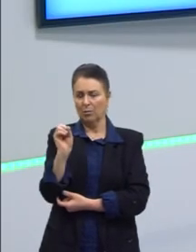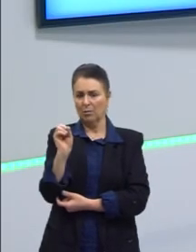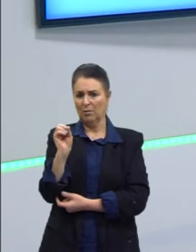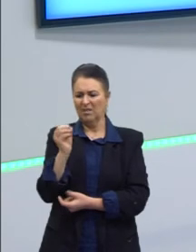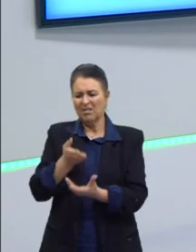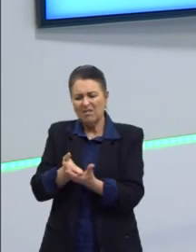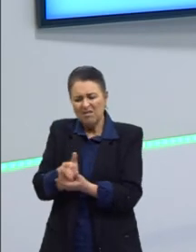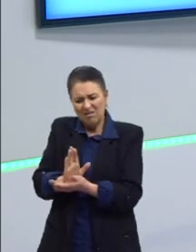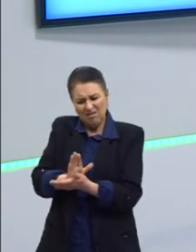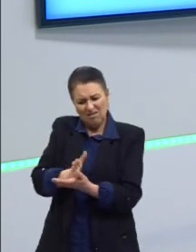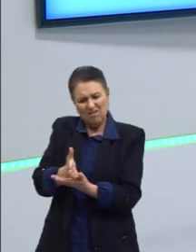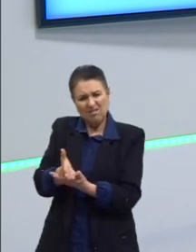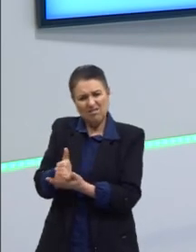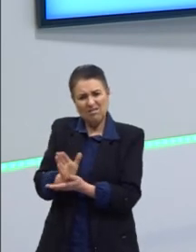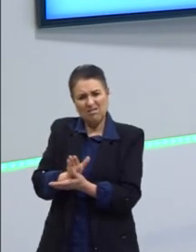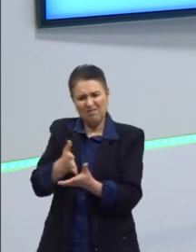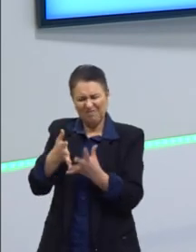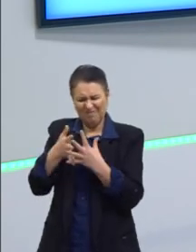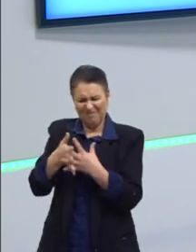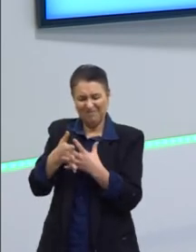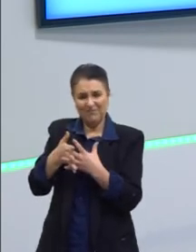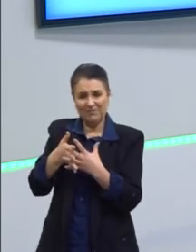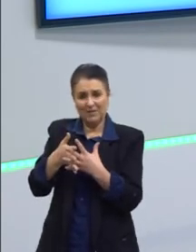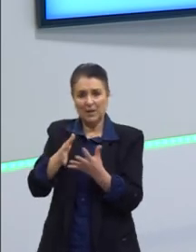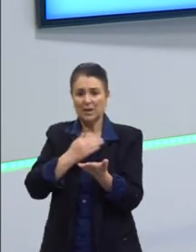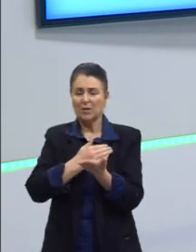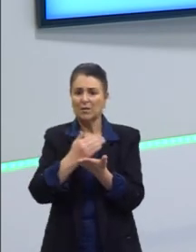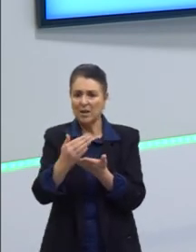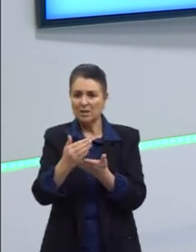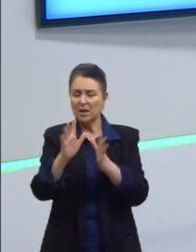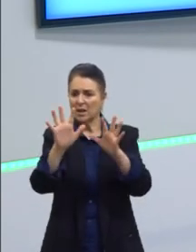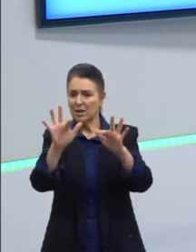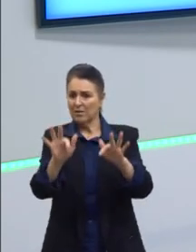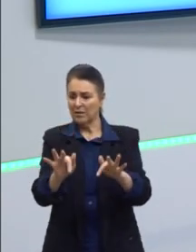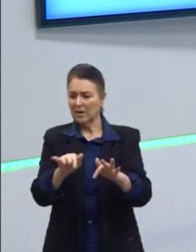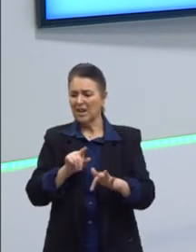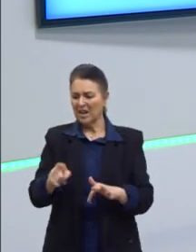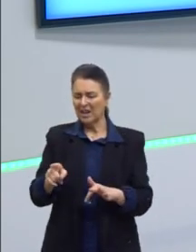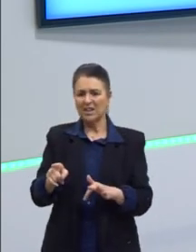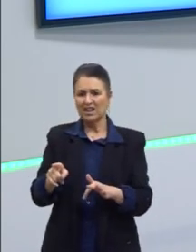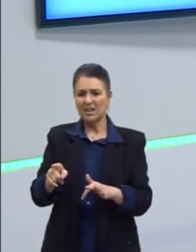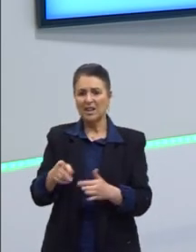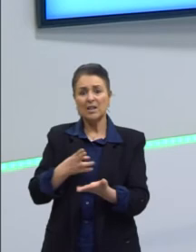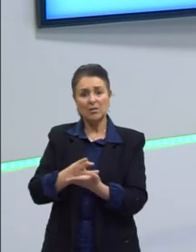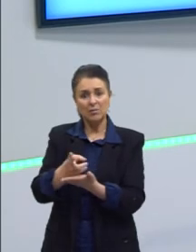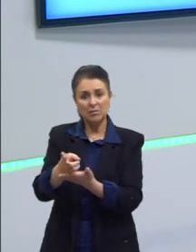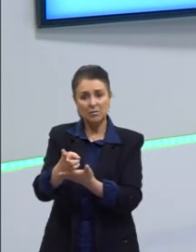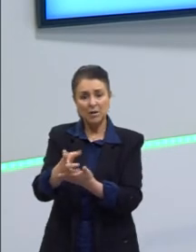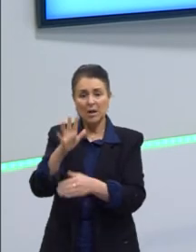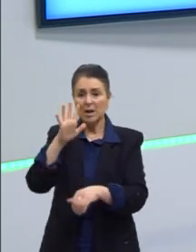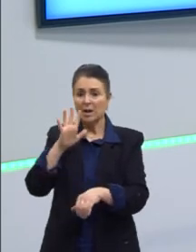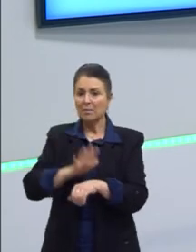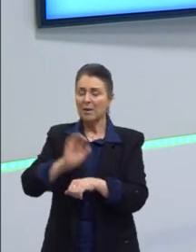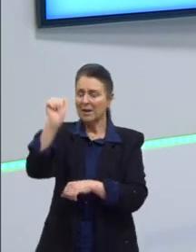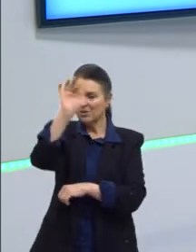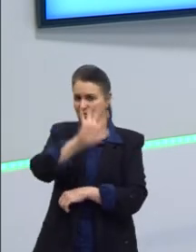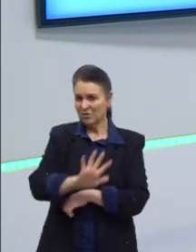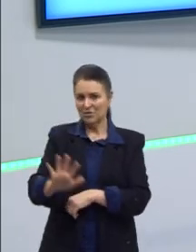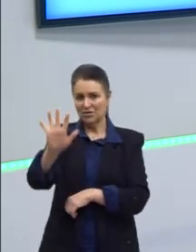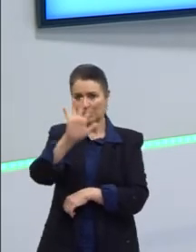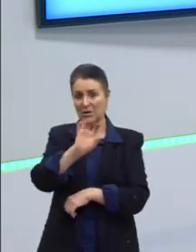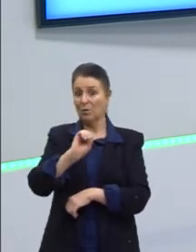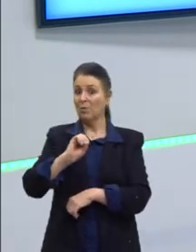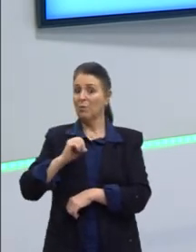pretérito perfeito que começa e acaba né aqui não esse atrapalhando ele é muito mais geral